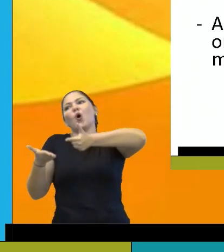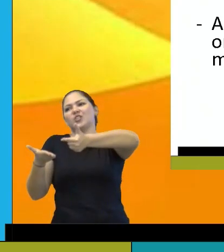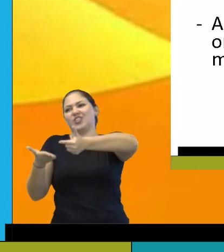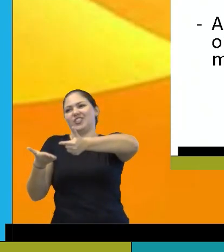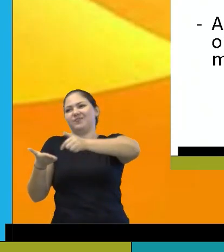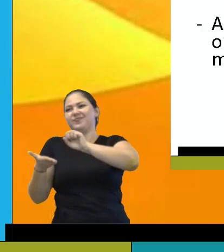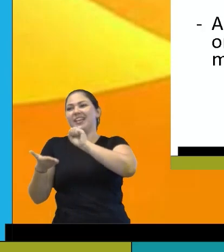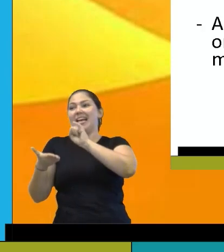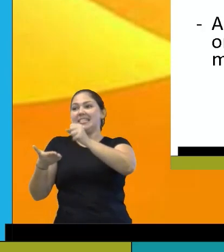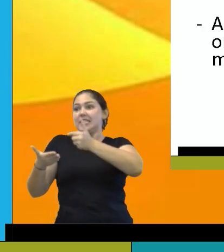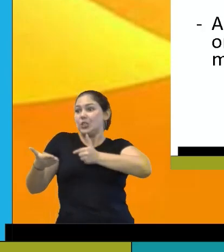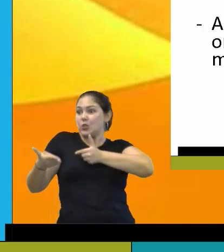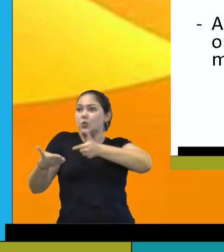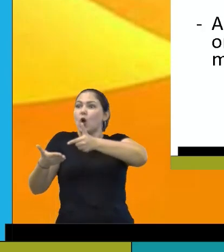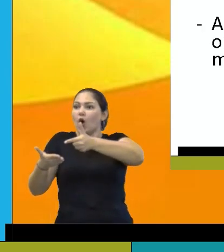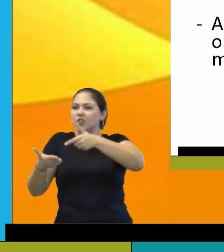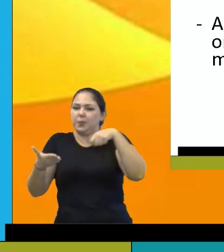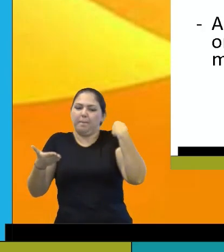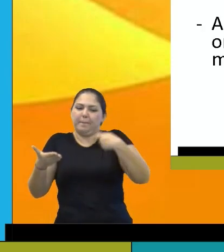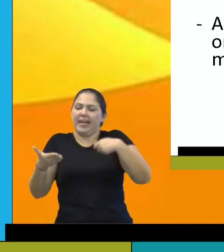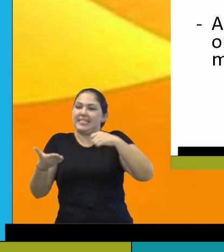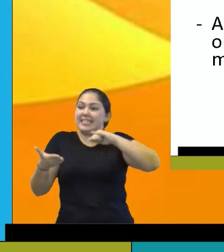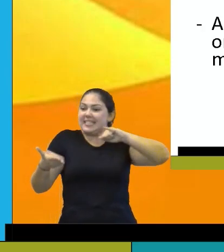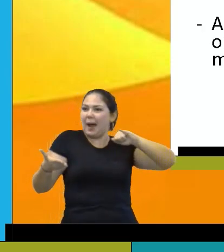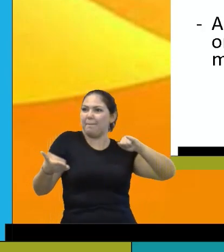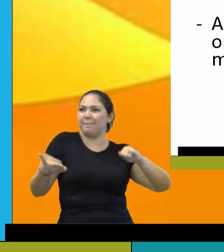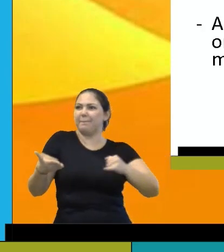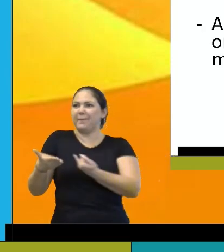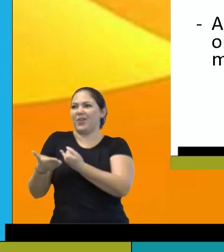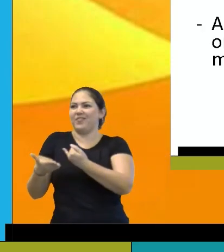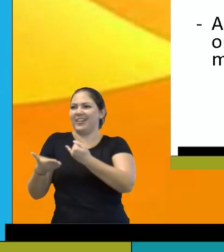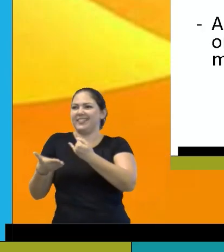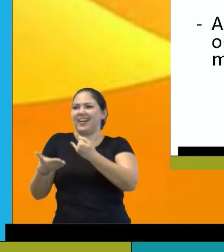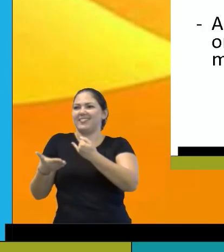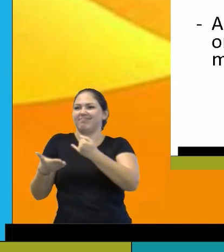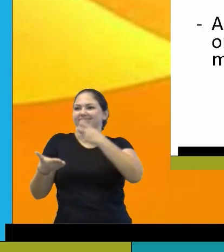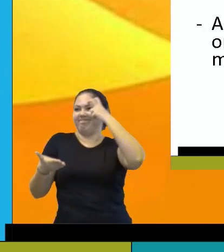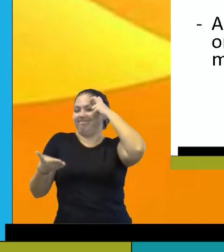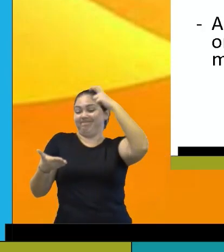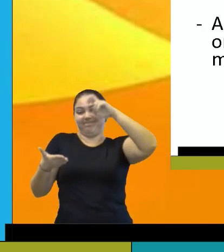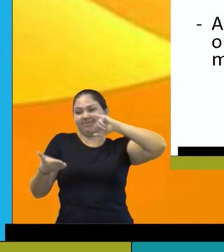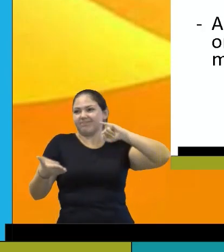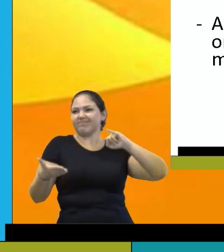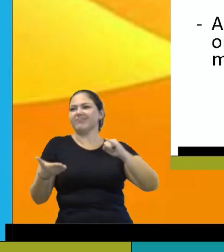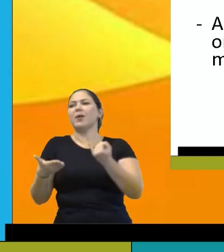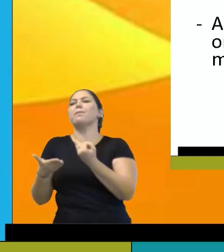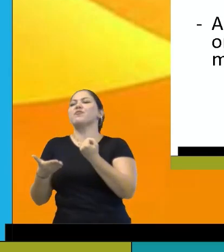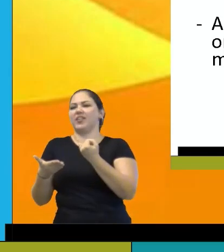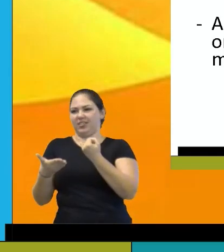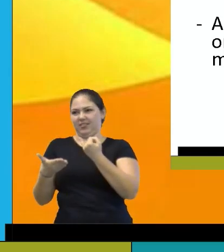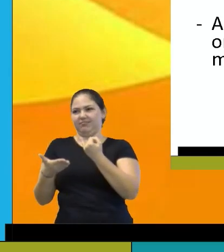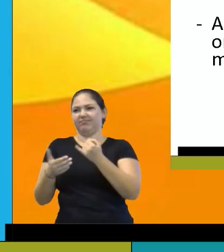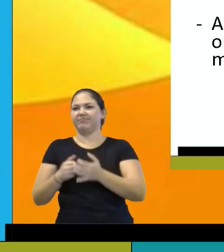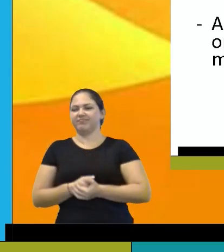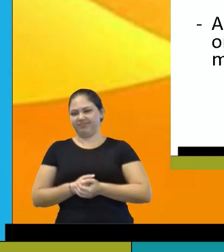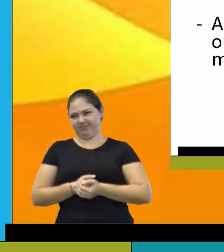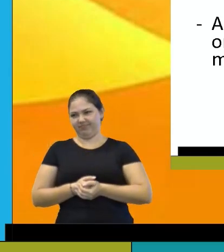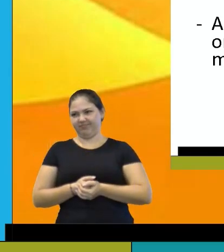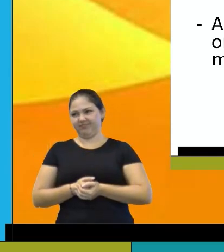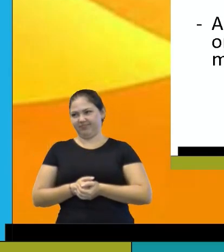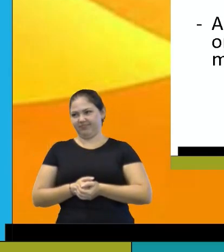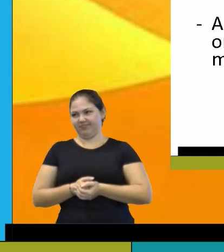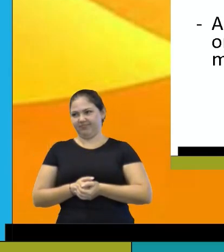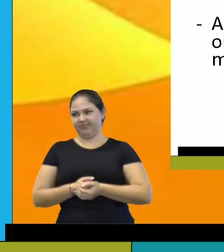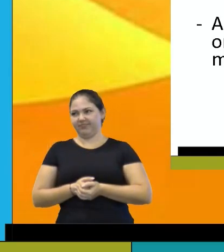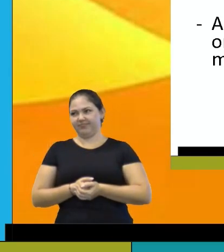sorte. Metade é fruto das nossas escolhas, a outra metade é fruto